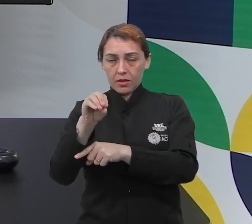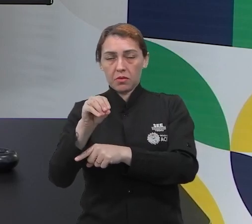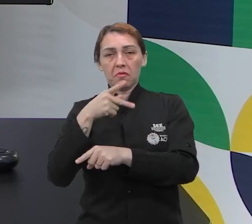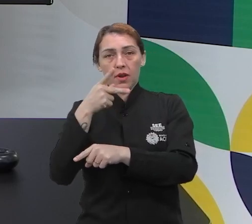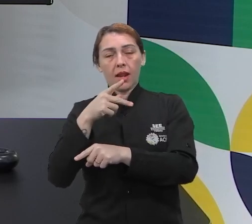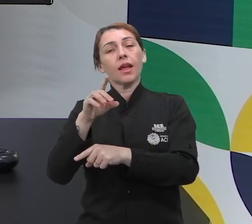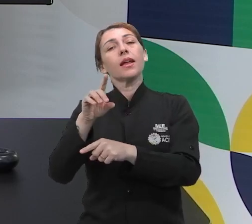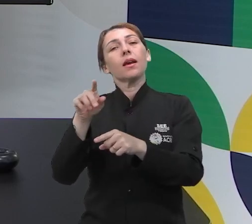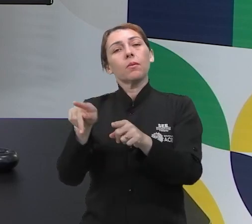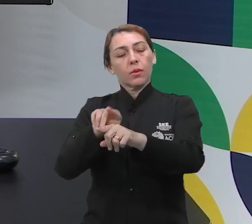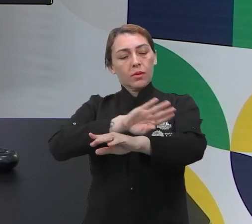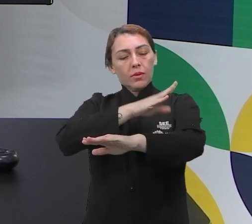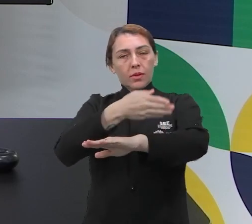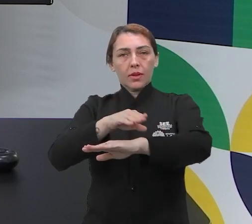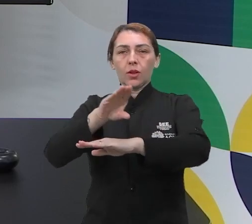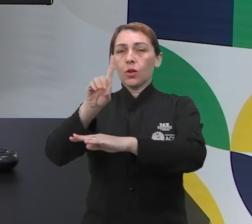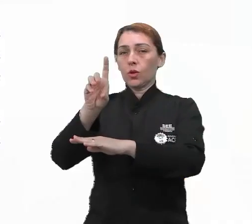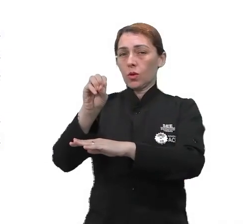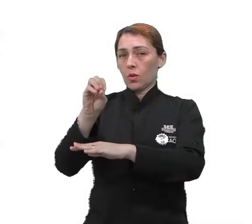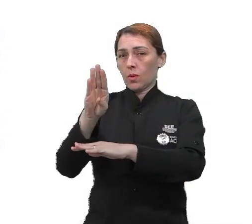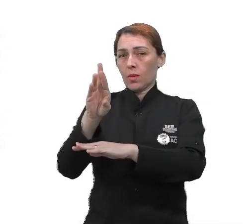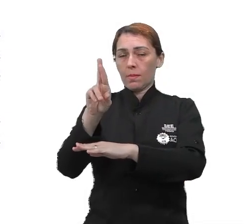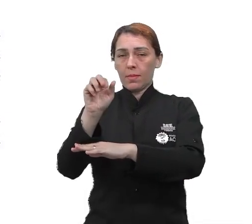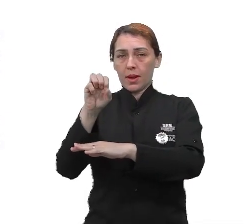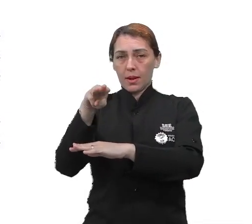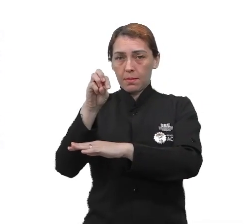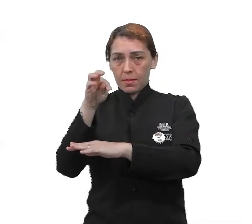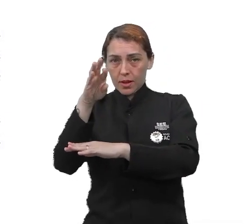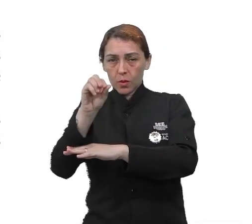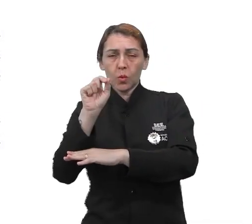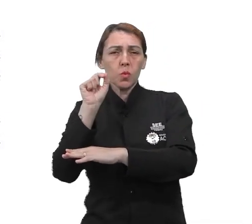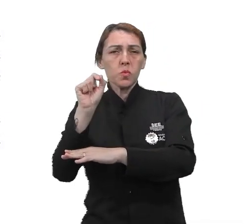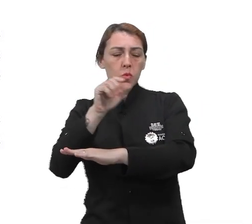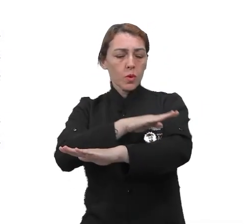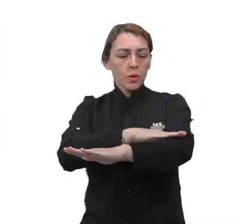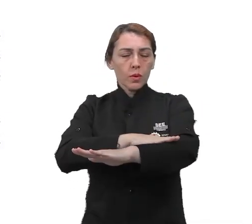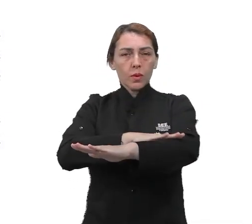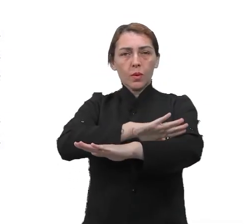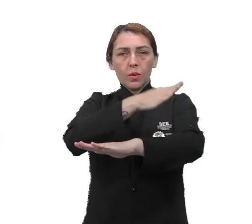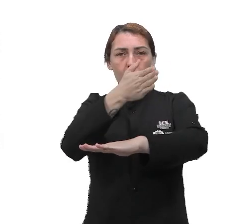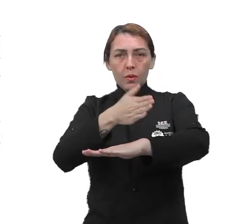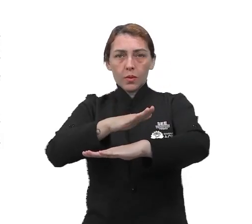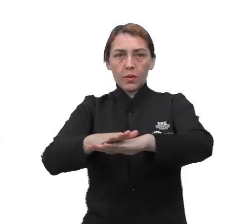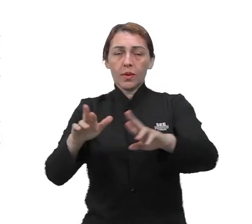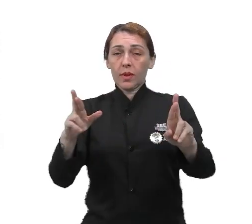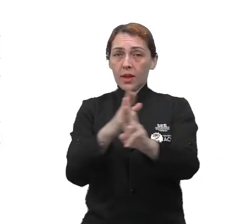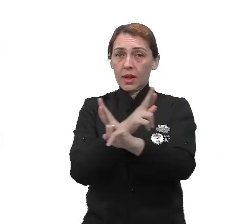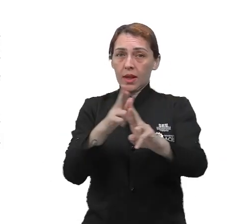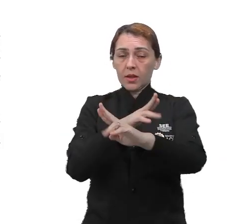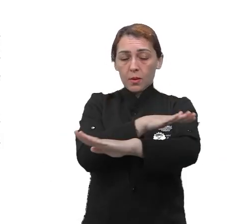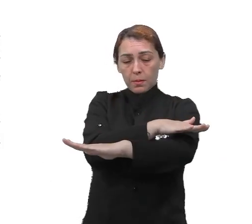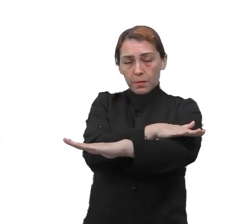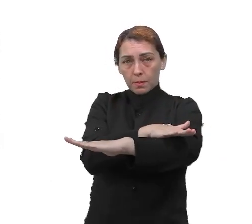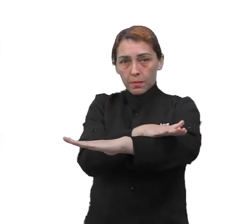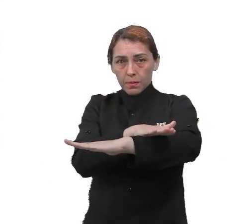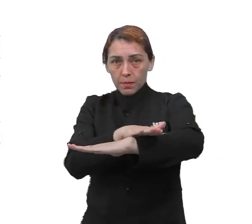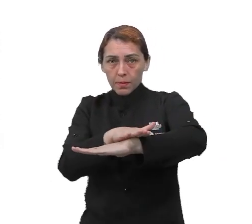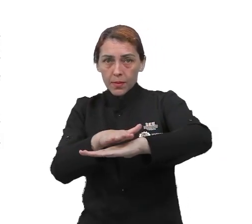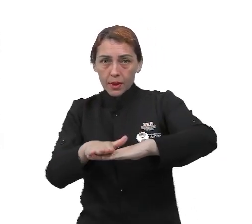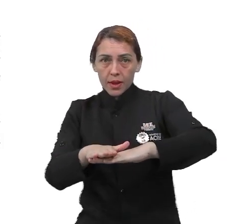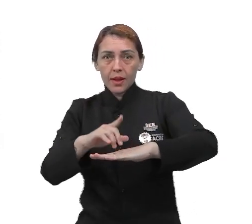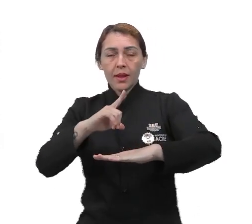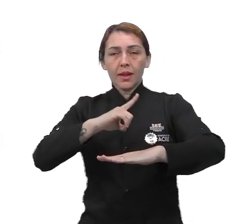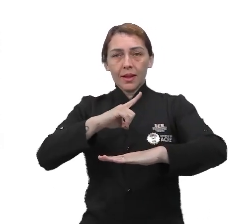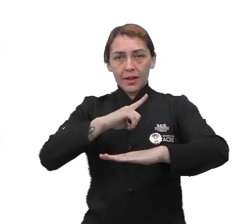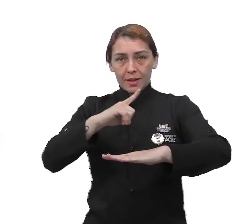dobramentos modernos. O que são os planaltos? Os planaltos são superfícies elevadas e relativamente planas, com encostas íngremes, que são